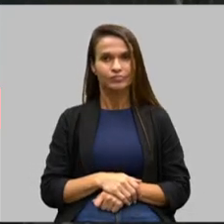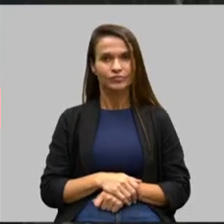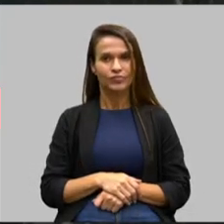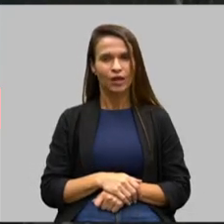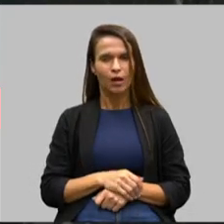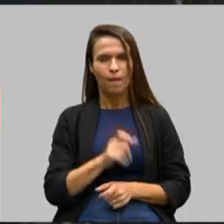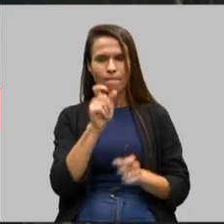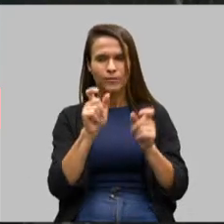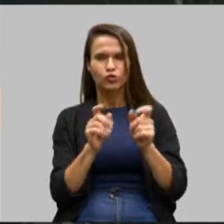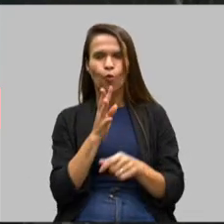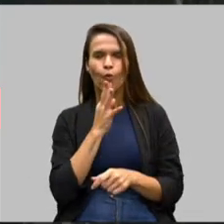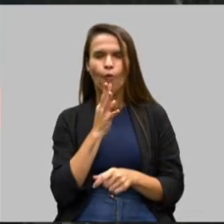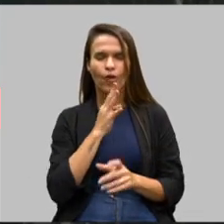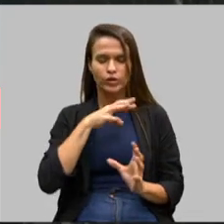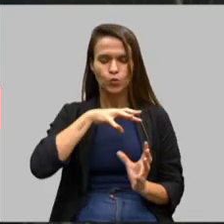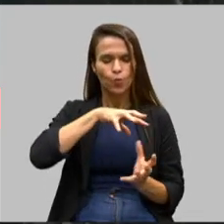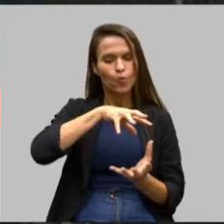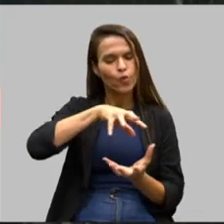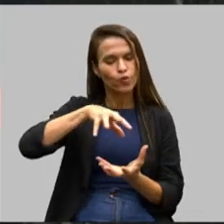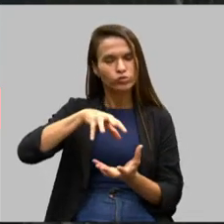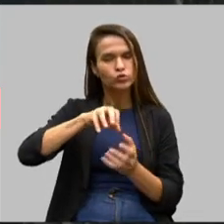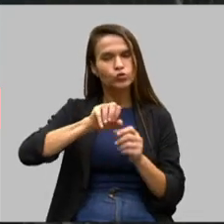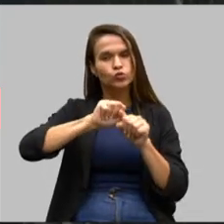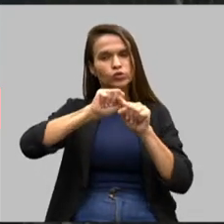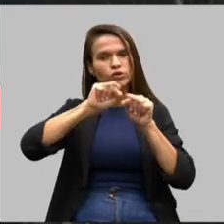parte do mundo e